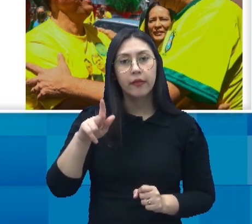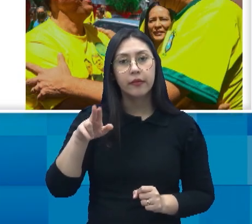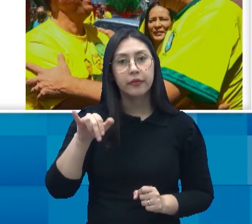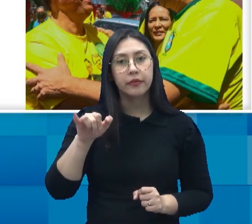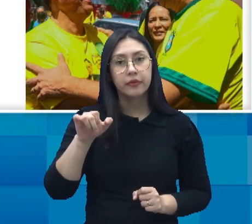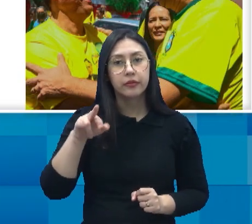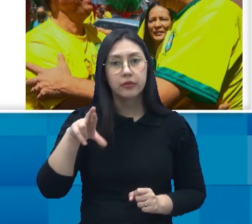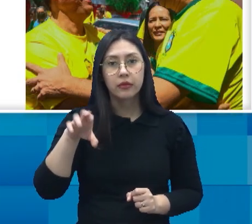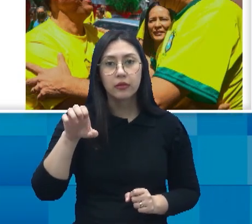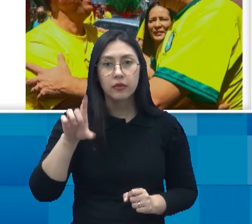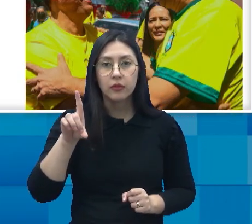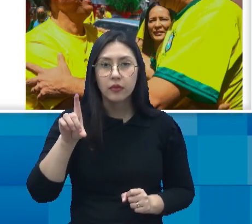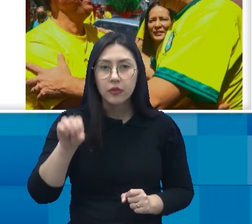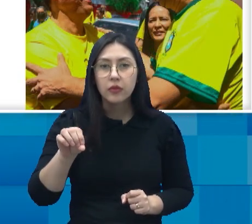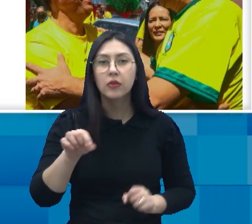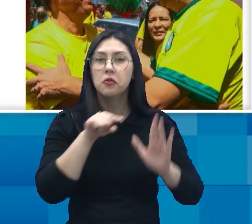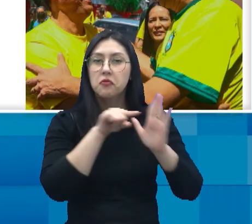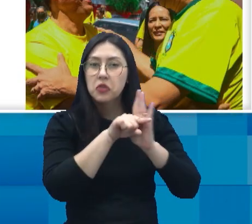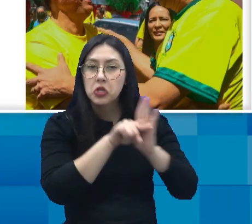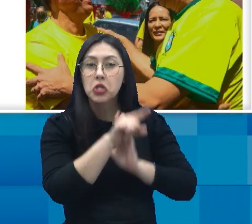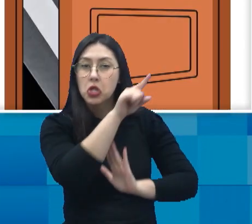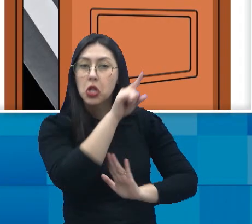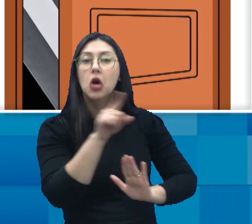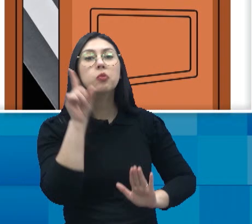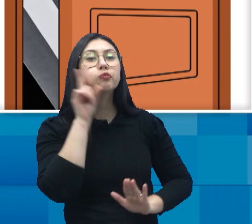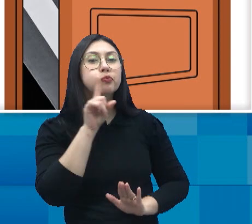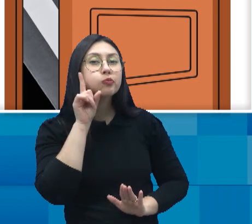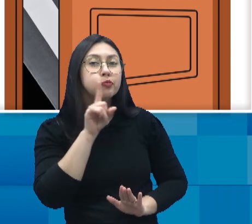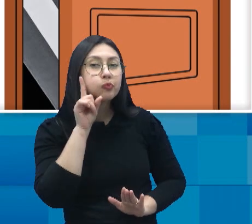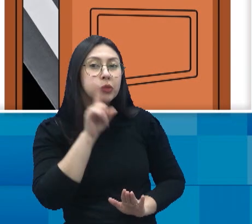envolvimento e fraude bilionária.